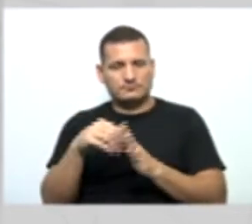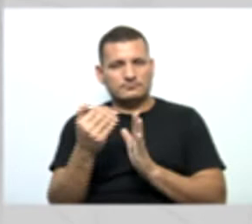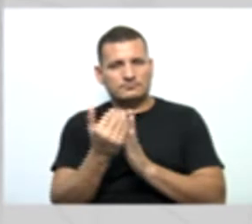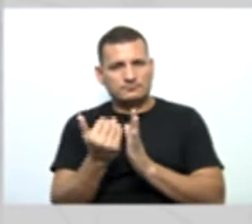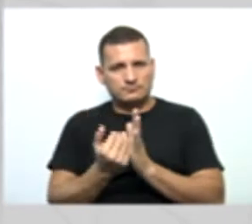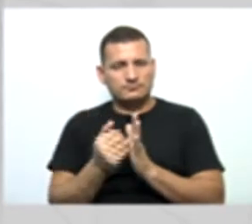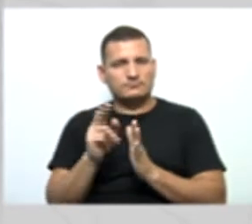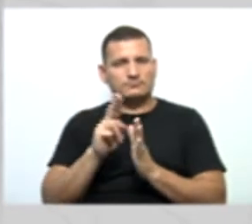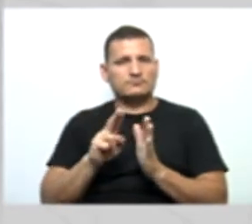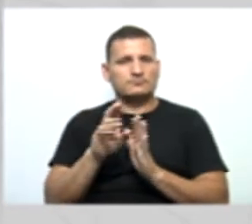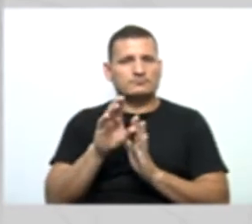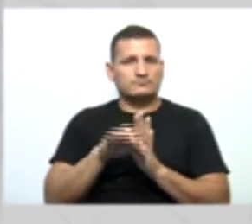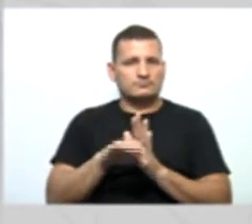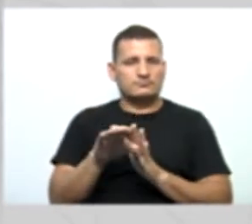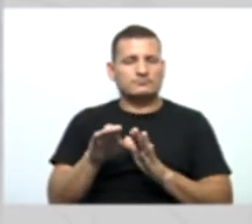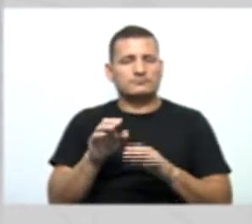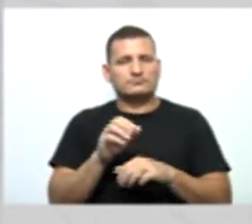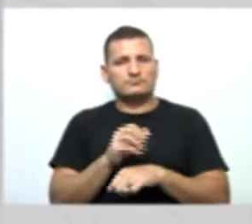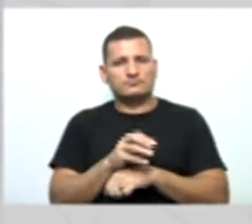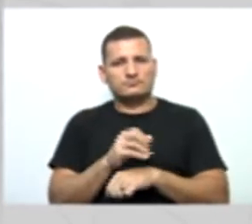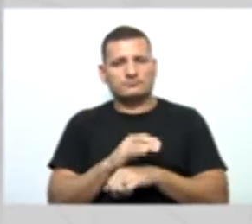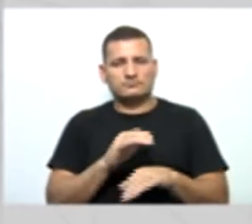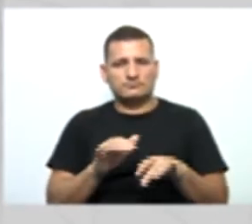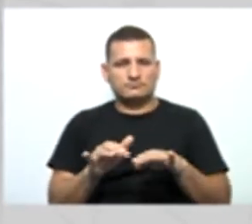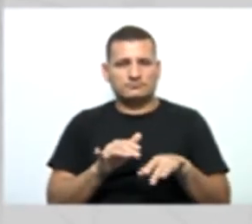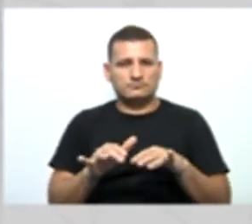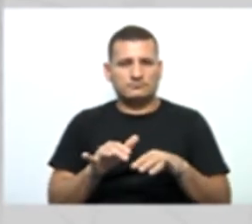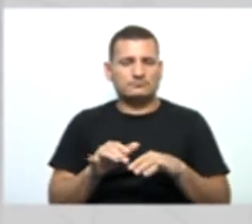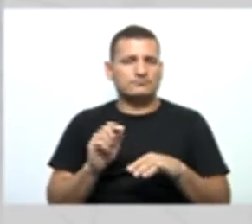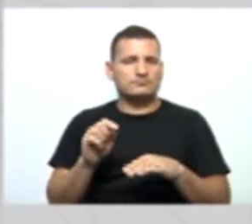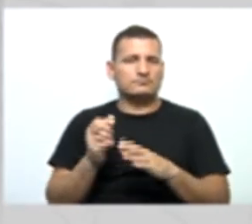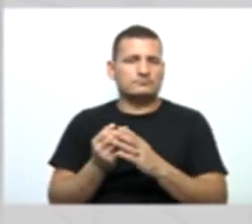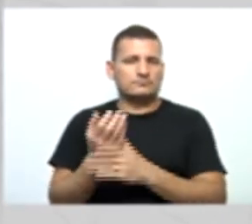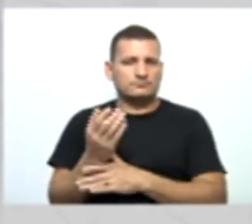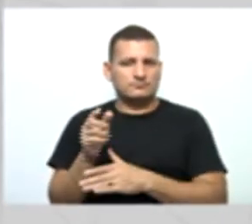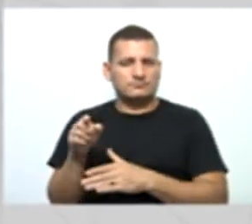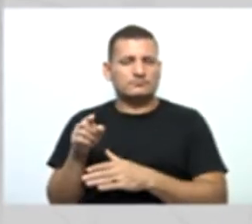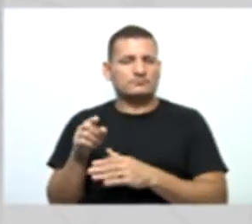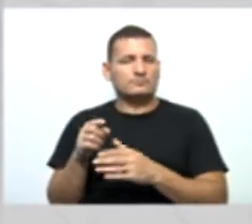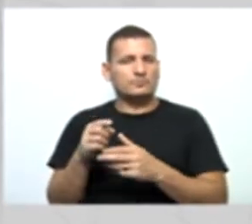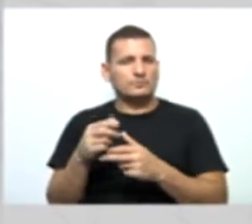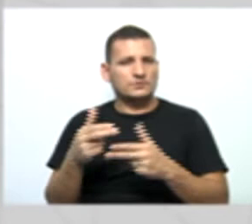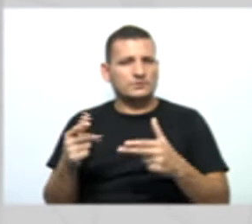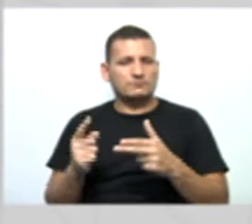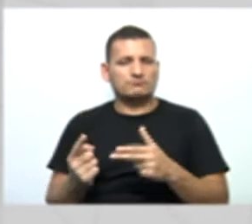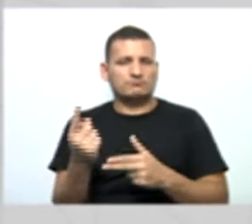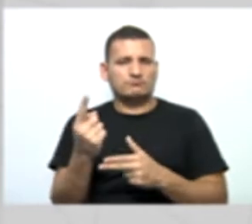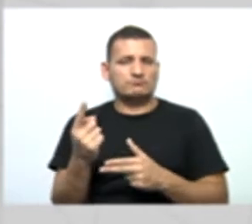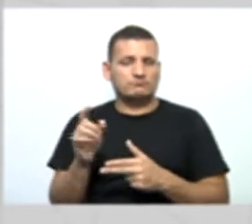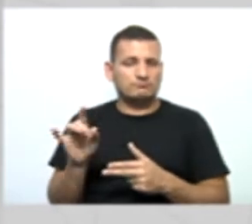utilizando os conceitos de programação orientada a objetos, nós estamos criando um objeto único. Cada objeto é único,